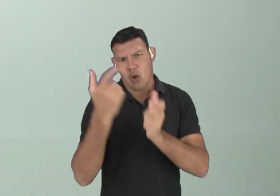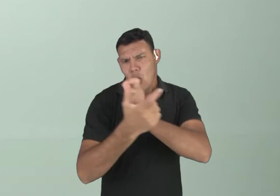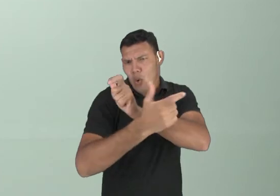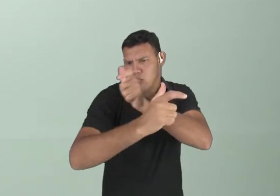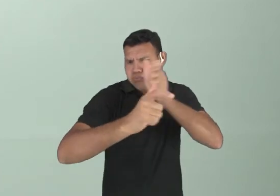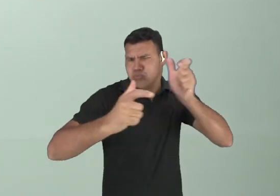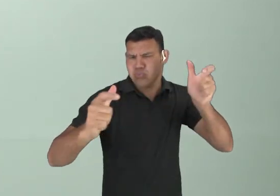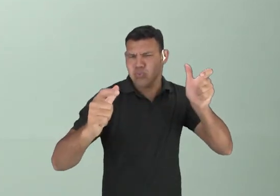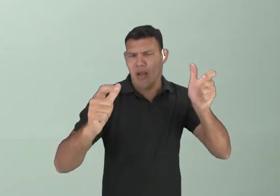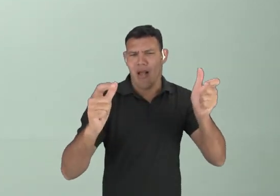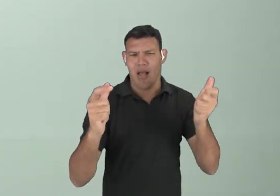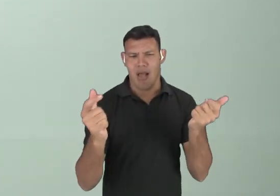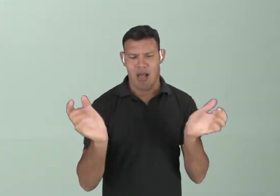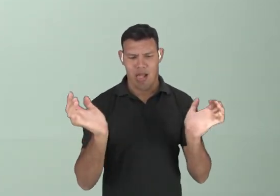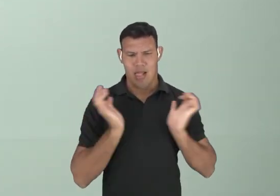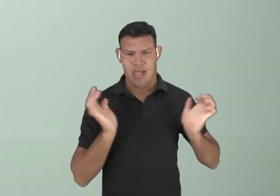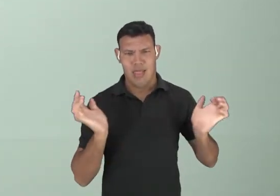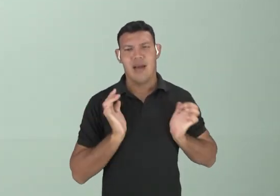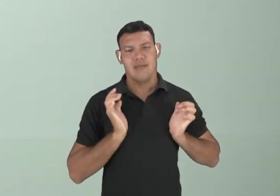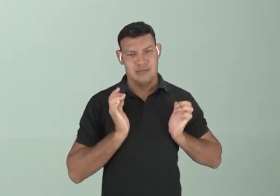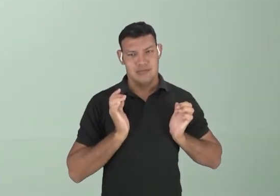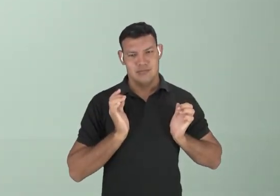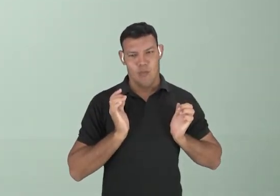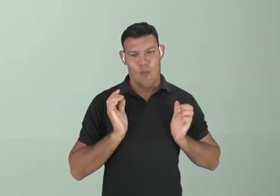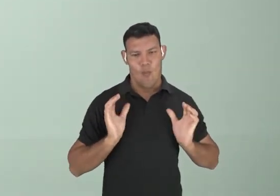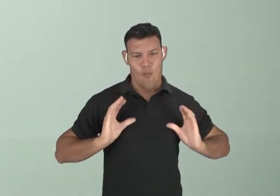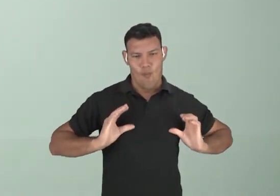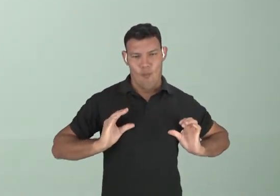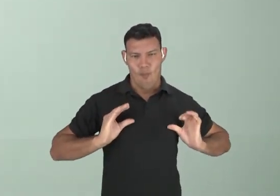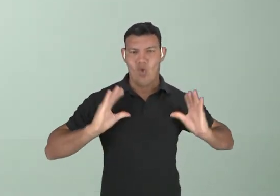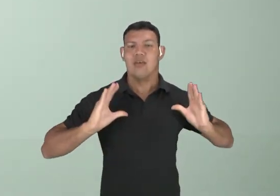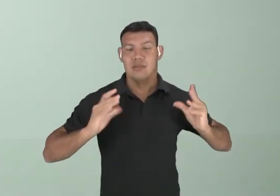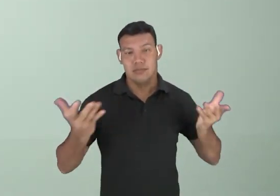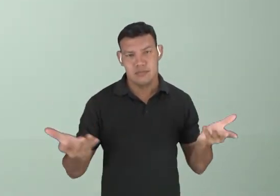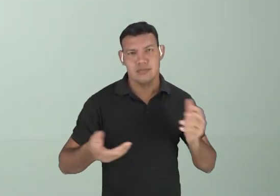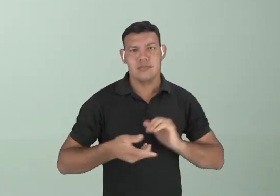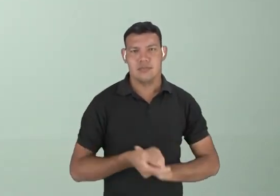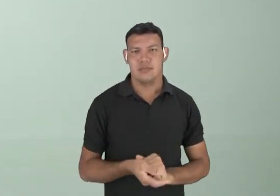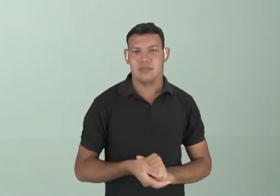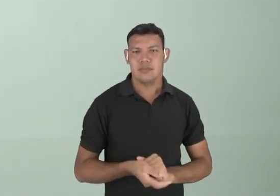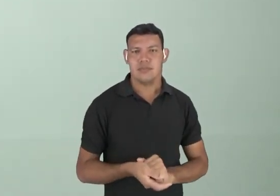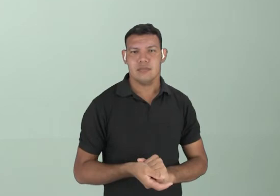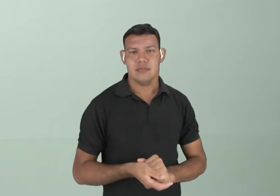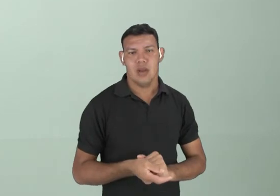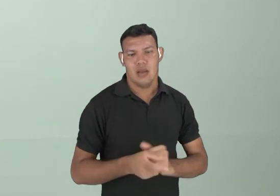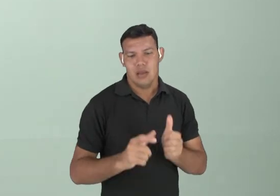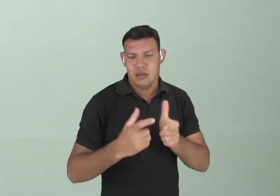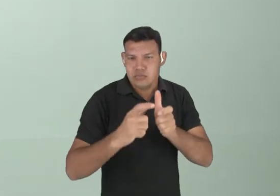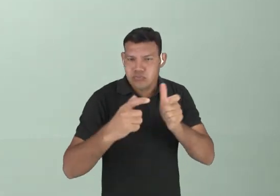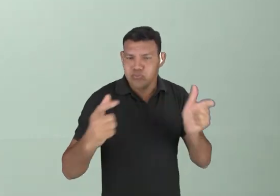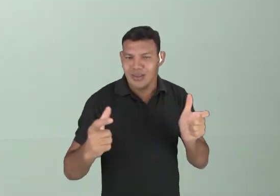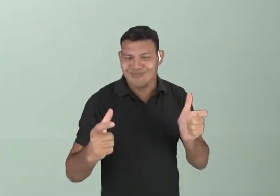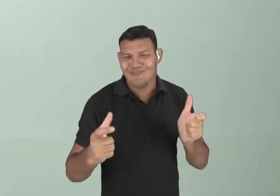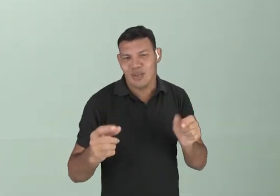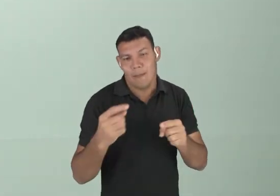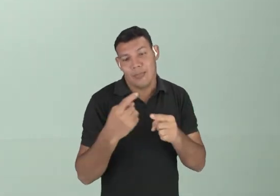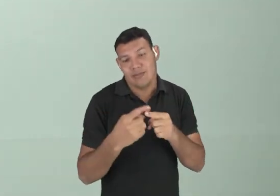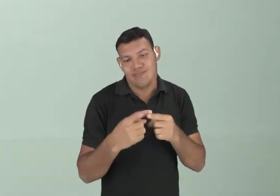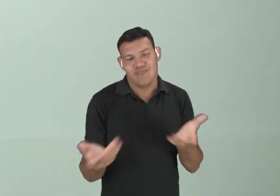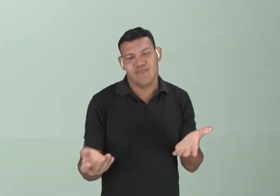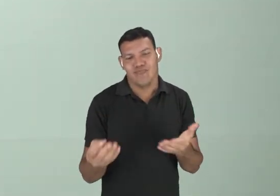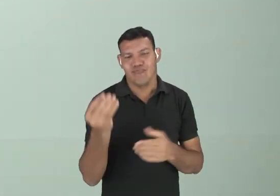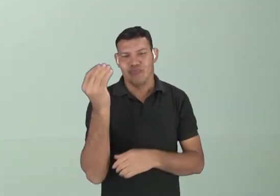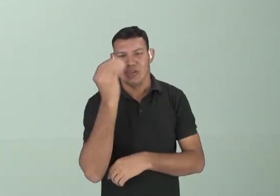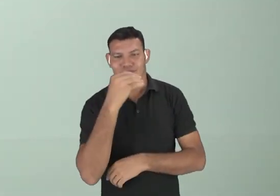eldorado para as pessoas enriquecerem. Houve um aumento da população urbana da região devido ao fracasso dos